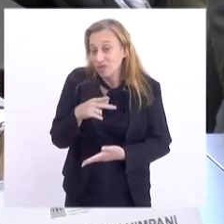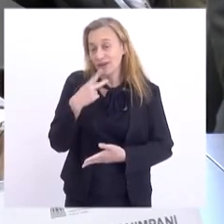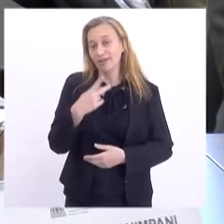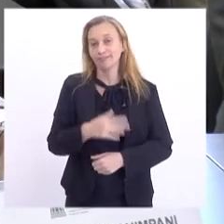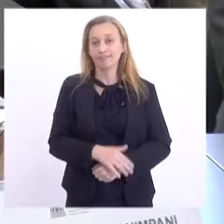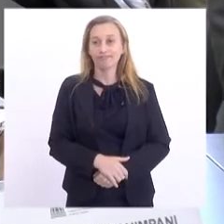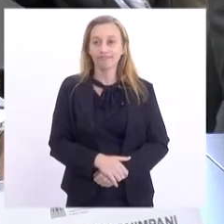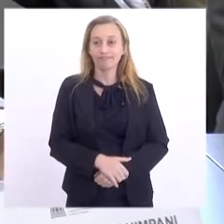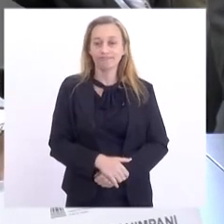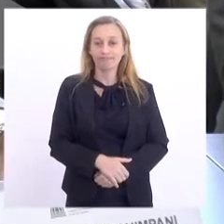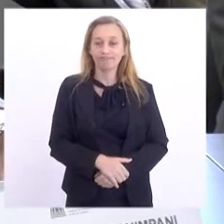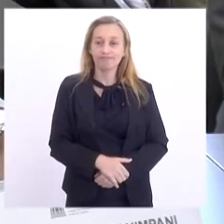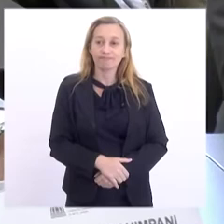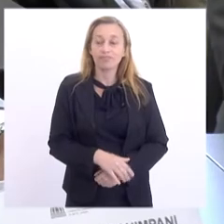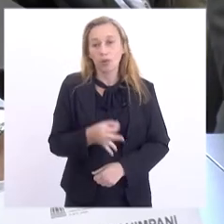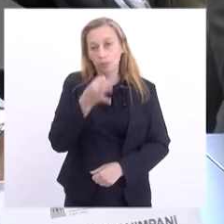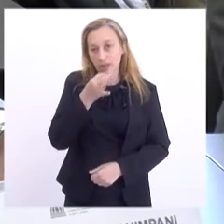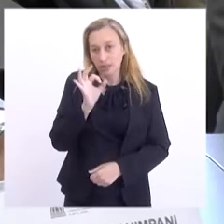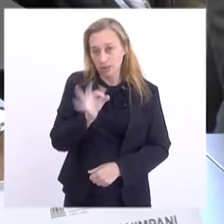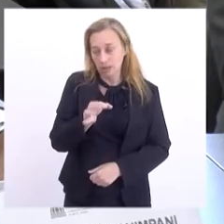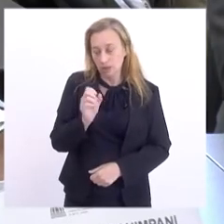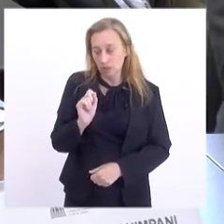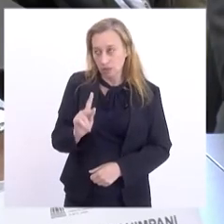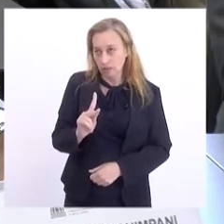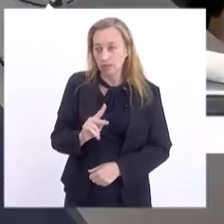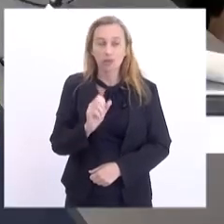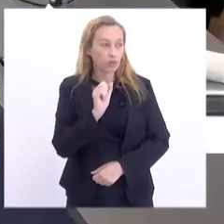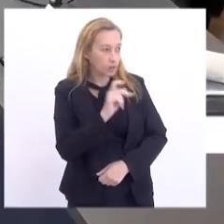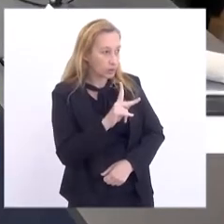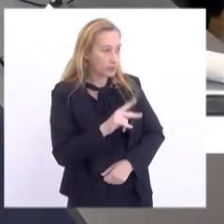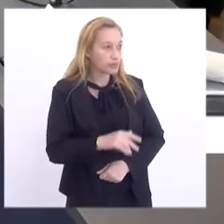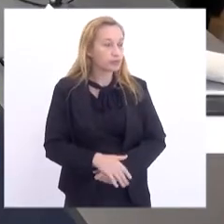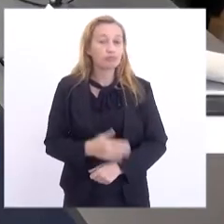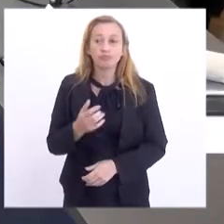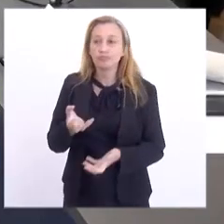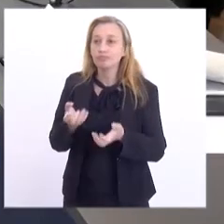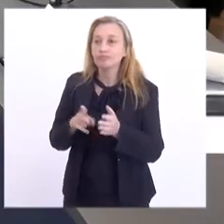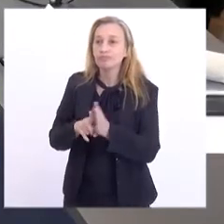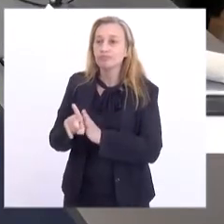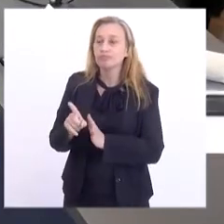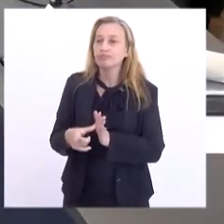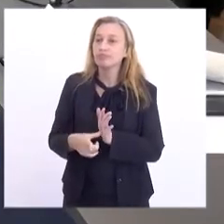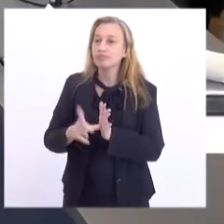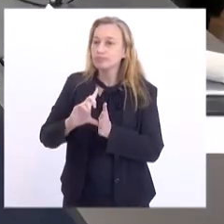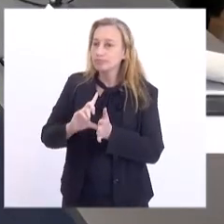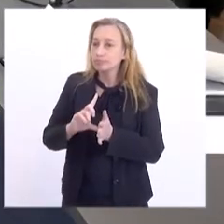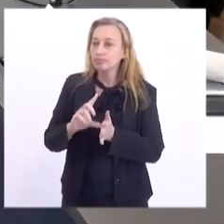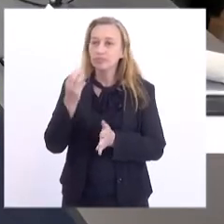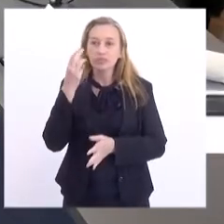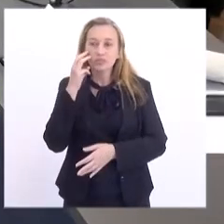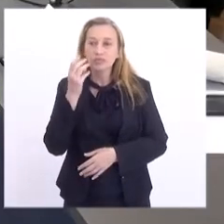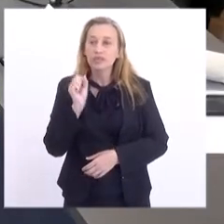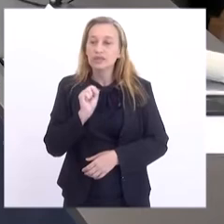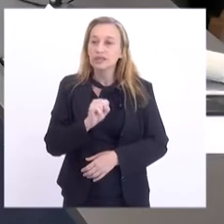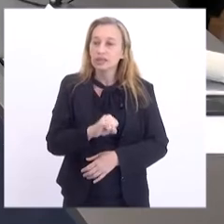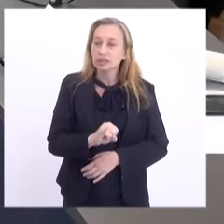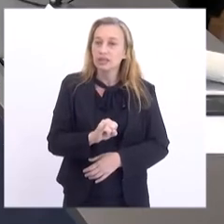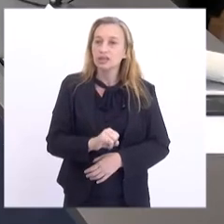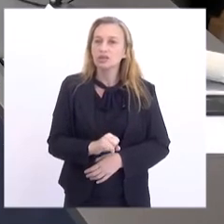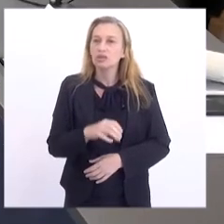expor no manifestar opinião específica sobre ação Ok eu queria perguntar antes de passar por waldex ir